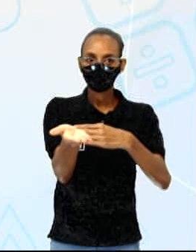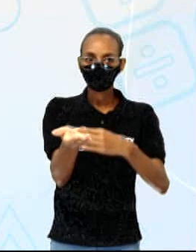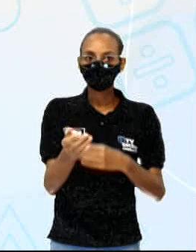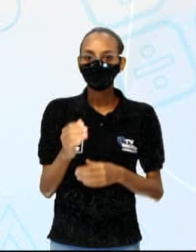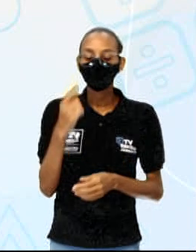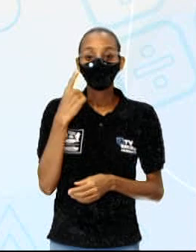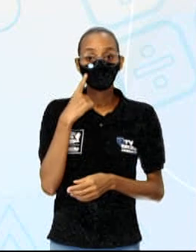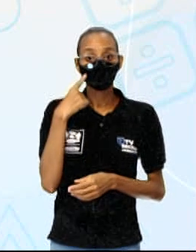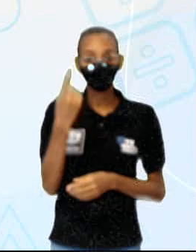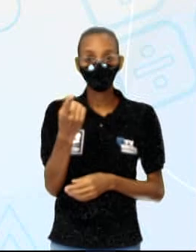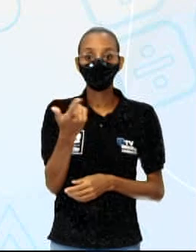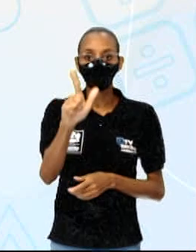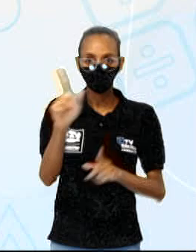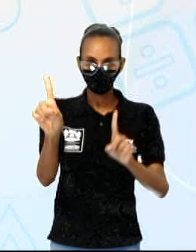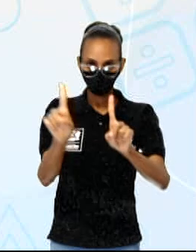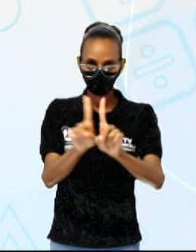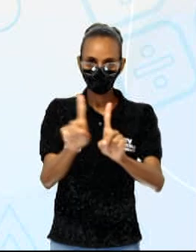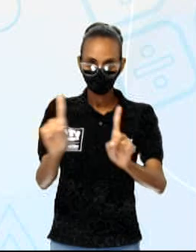se nós pegarmos